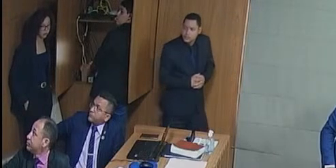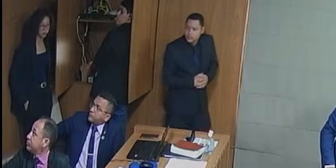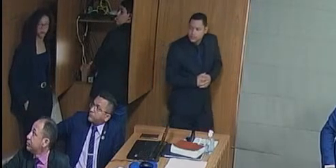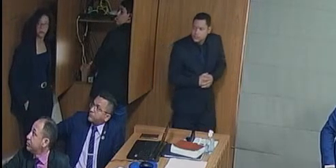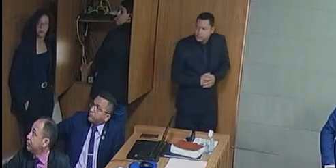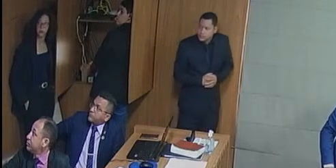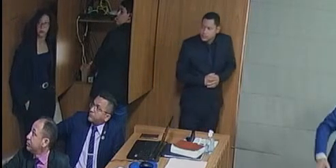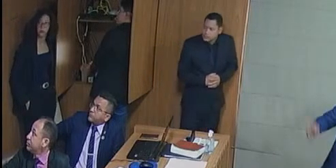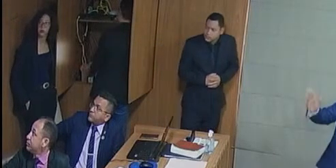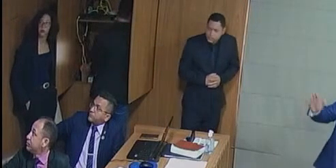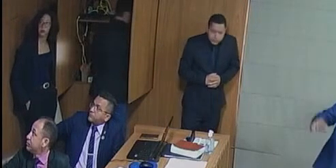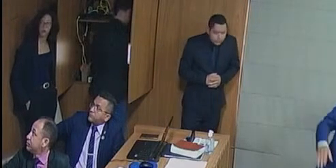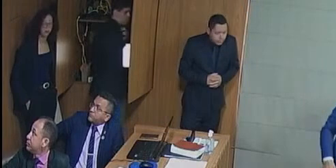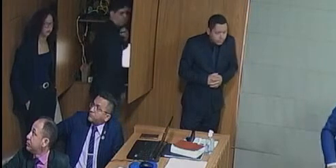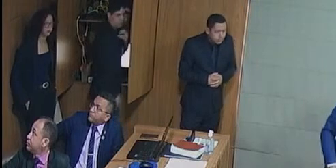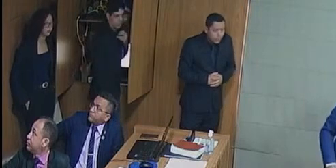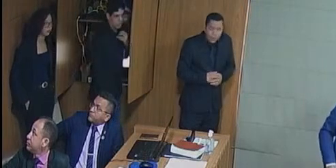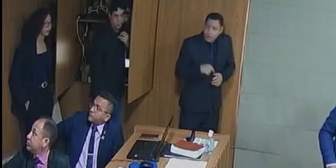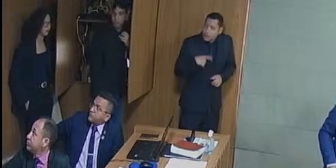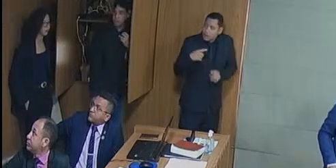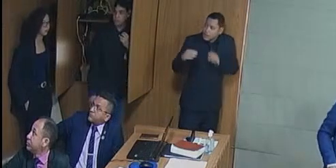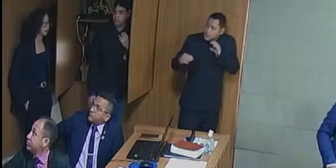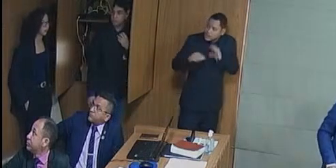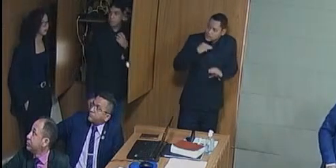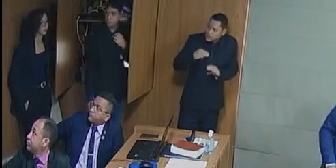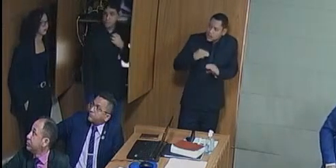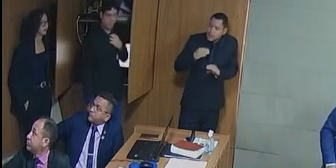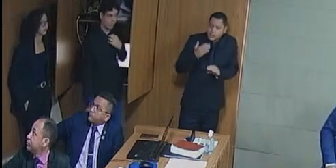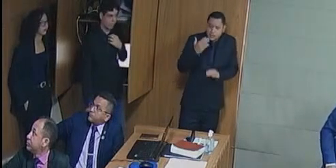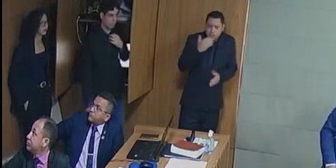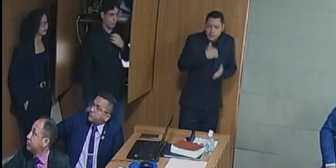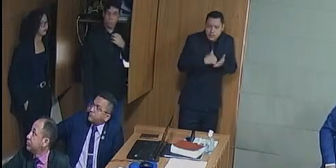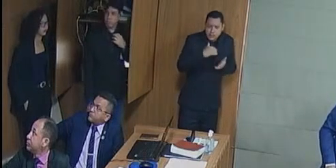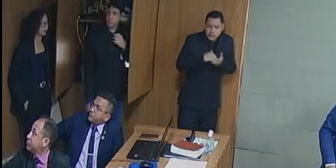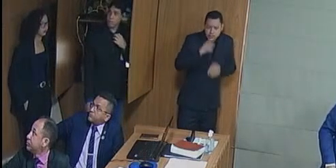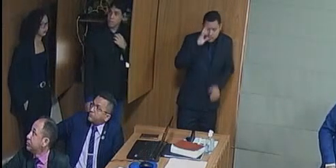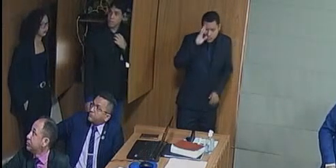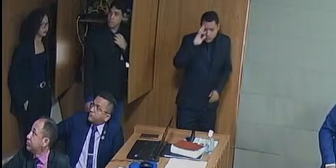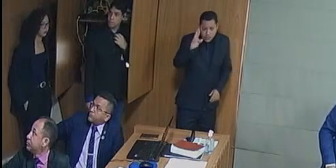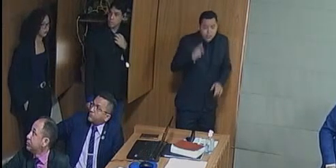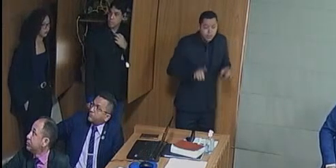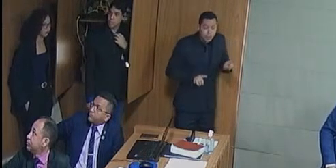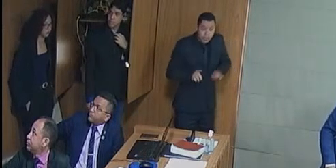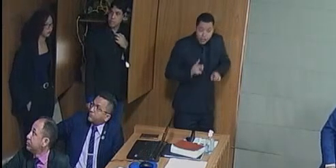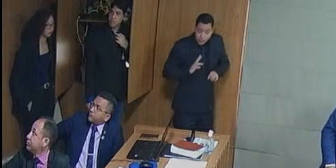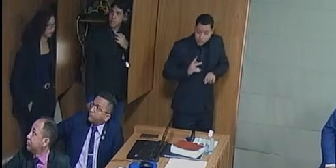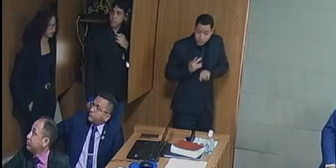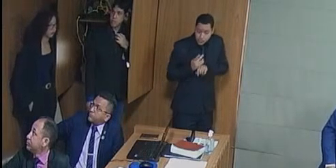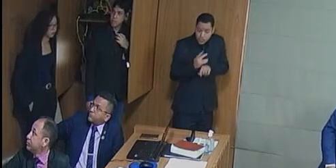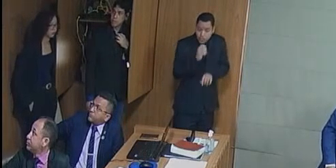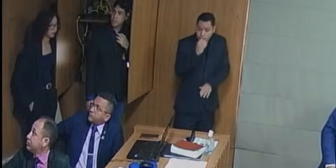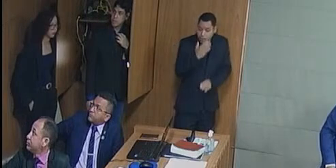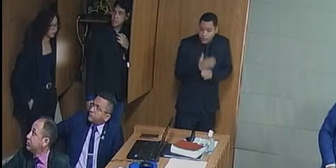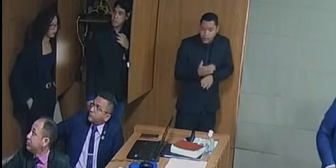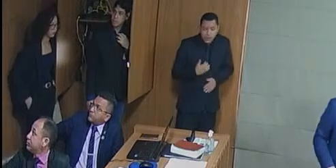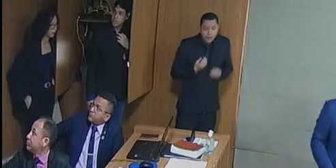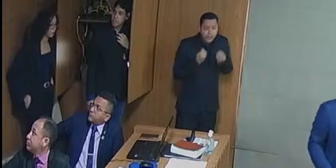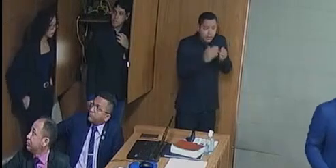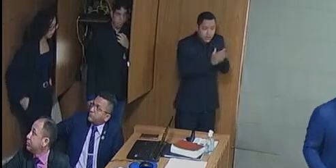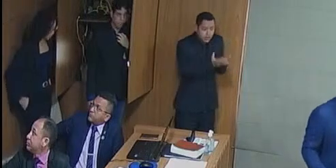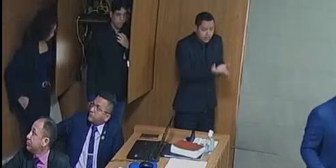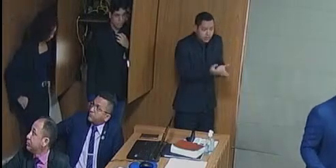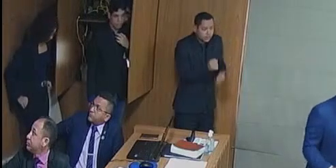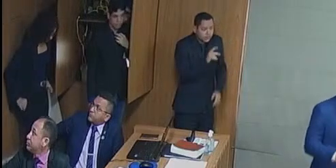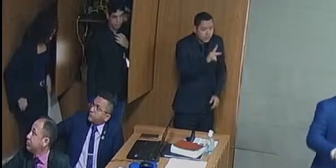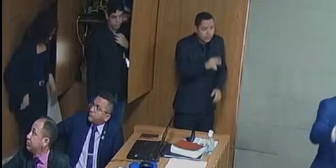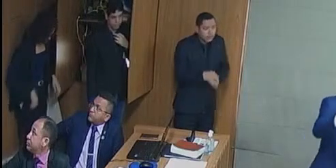passar essa é mais uma mensagem que ele Manteve com a minha chefe gabinete Meu primo vai te procurar às 8:30 pedir para ele levar um livro e entregar a